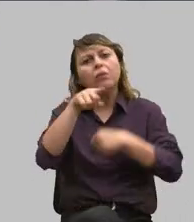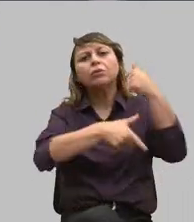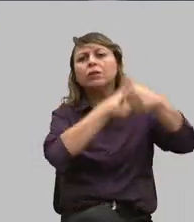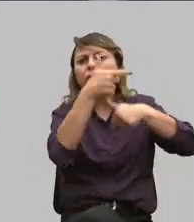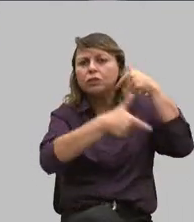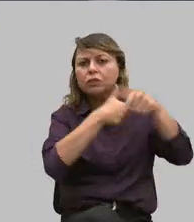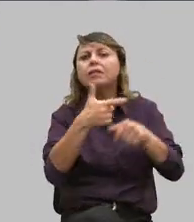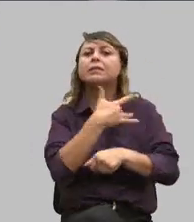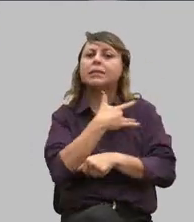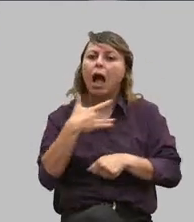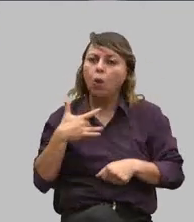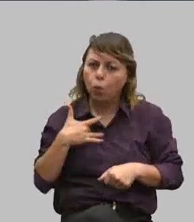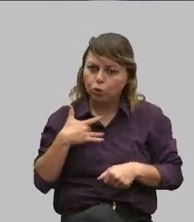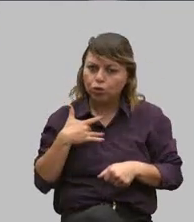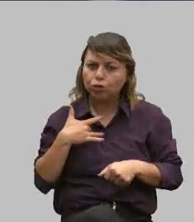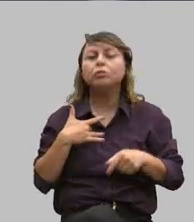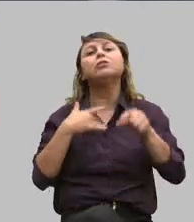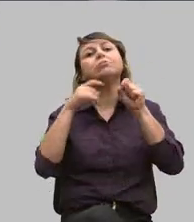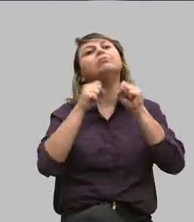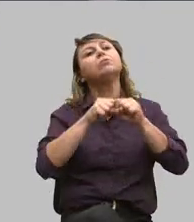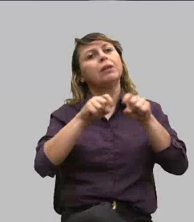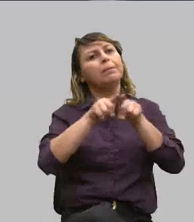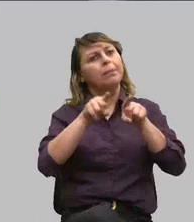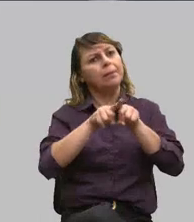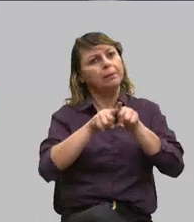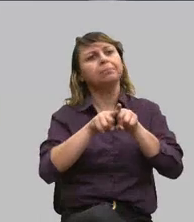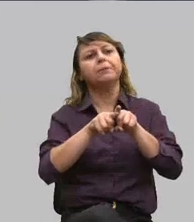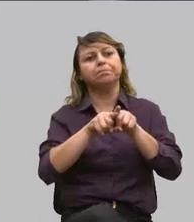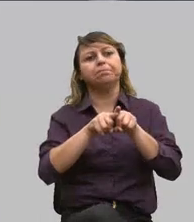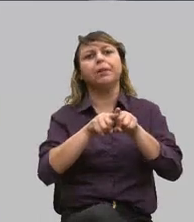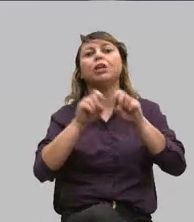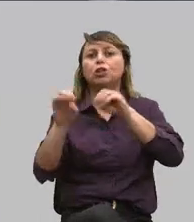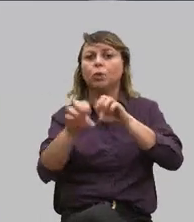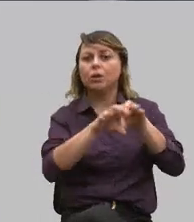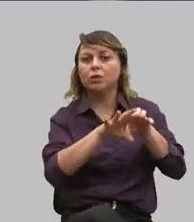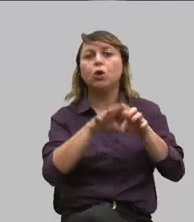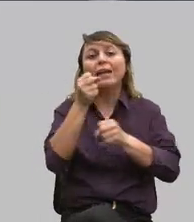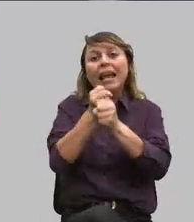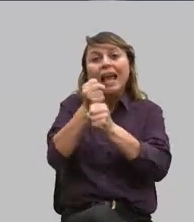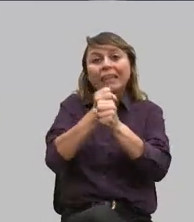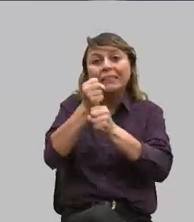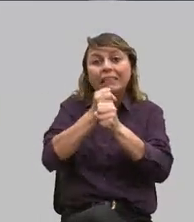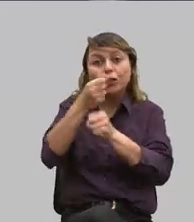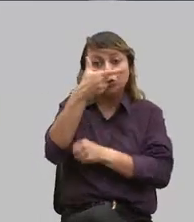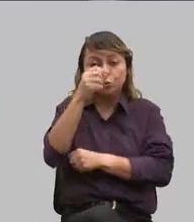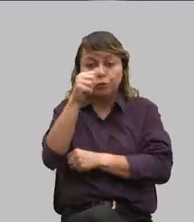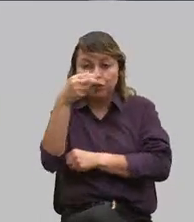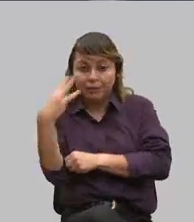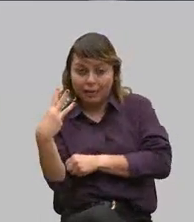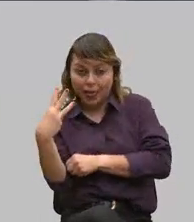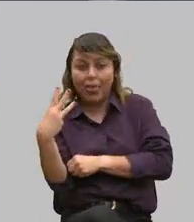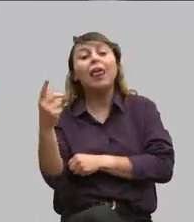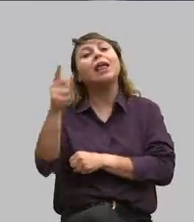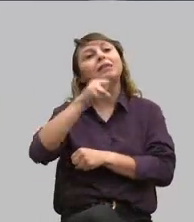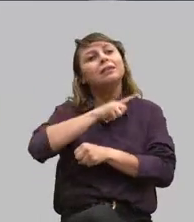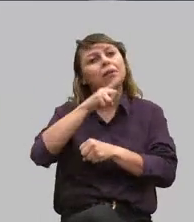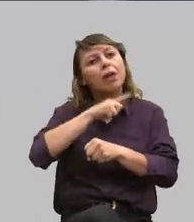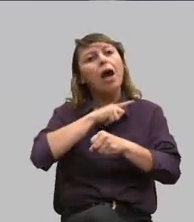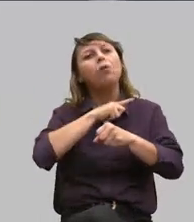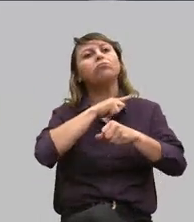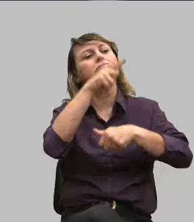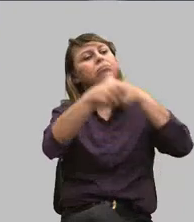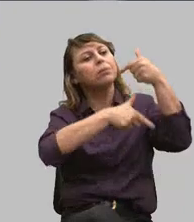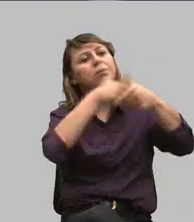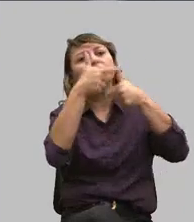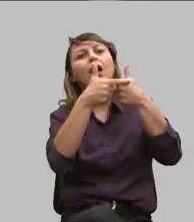saúde de educação Só que nesse ano a gente tem aí a saúde trabalhando em prol de